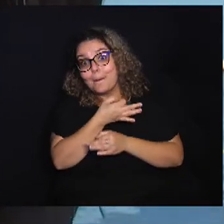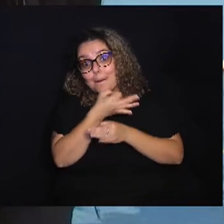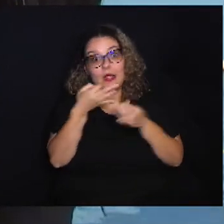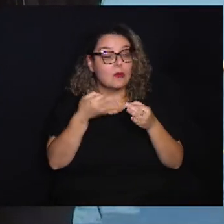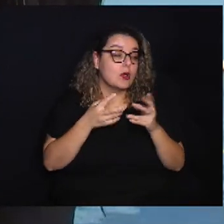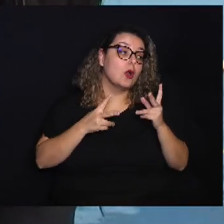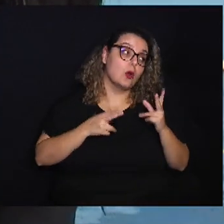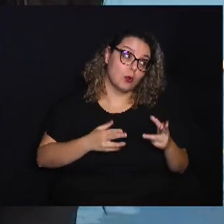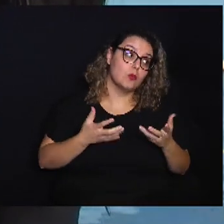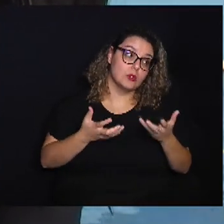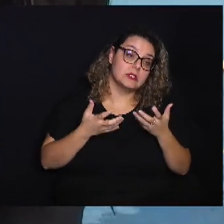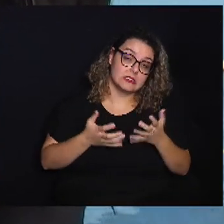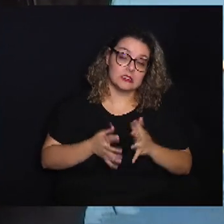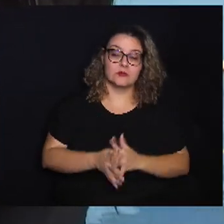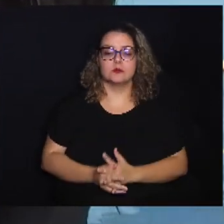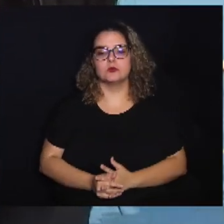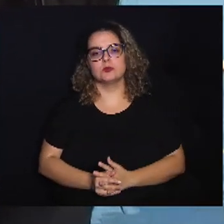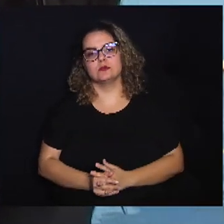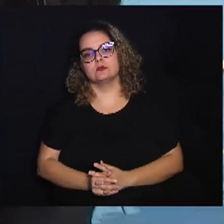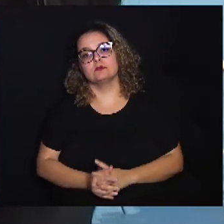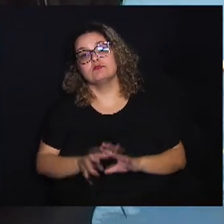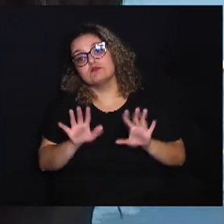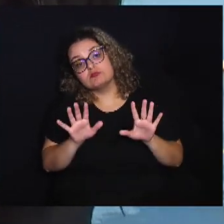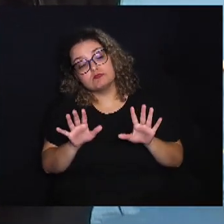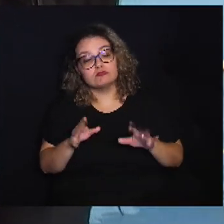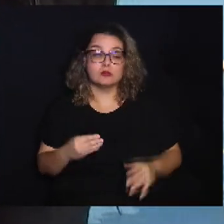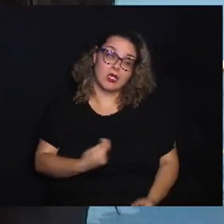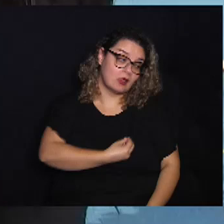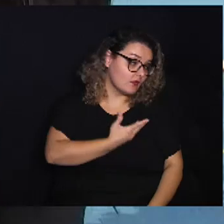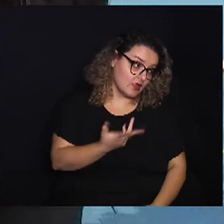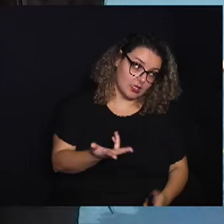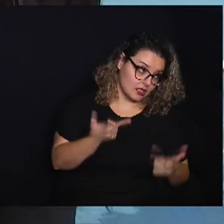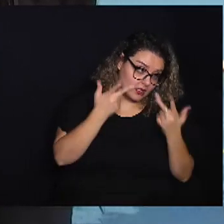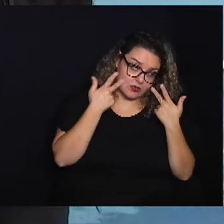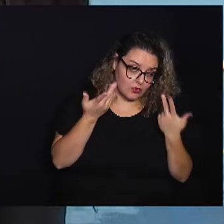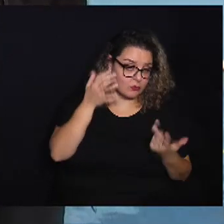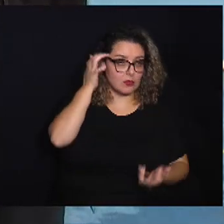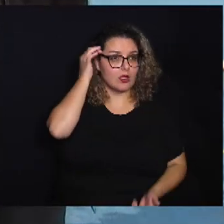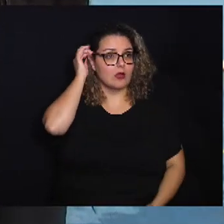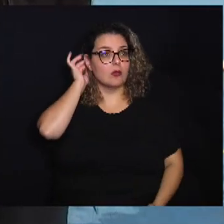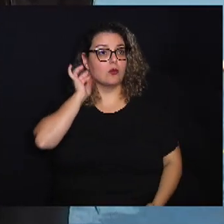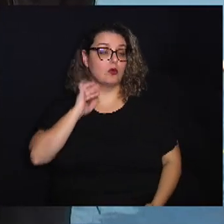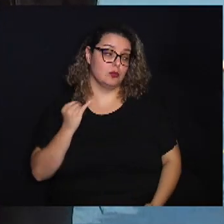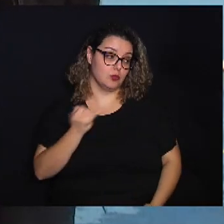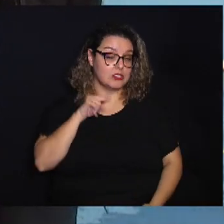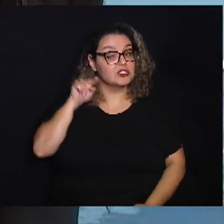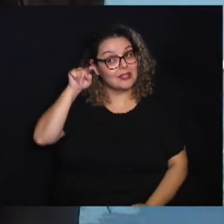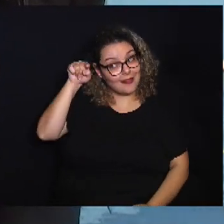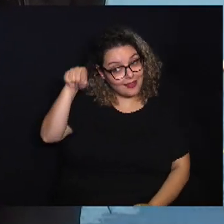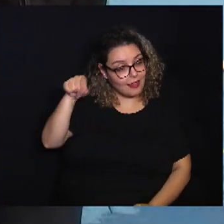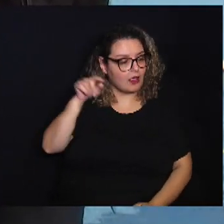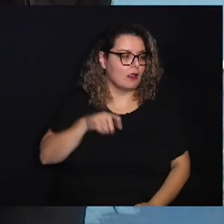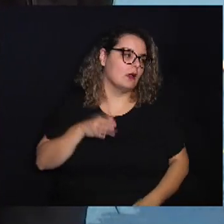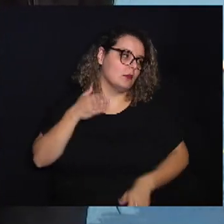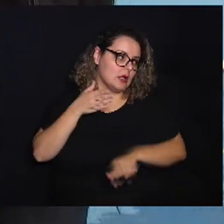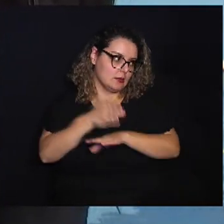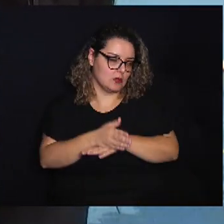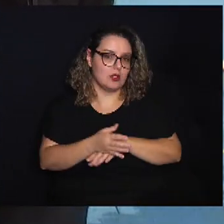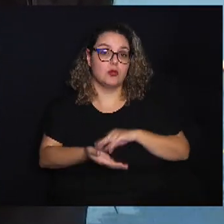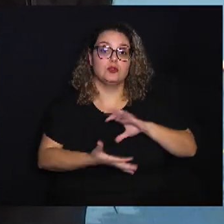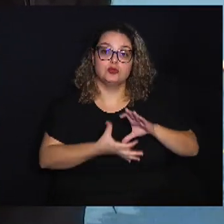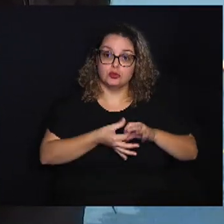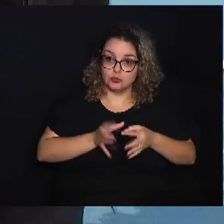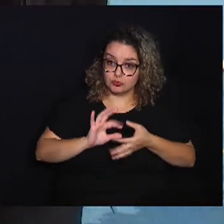nós gostaríamos, mas a vida, né? Importa estar lá. Agora vamos chegar nos Jogos Olímpicos,